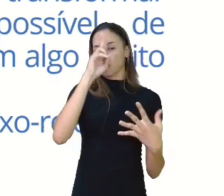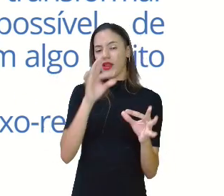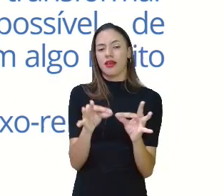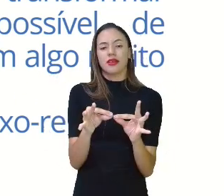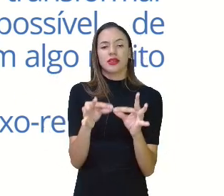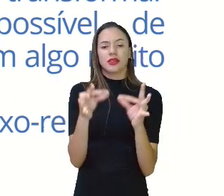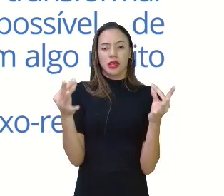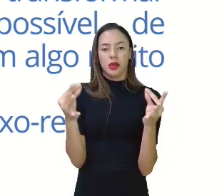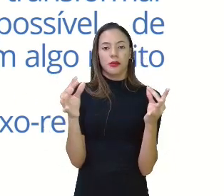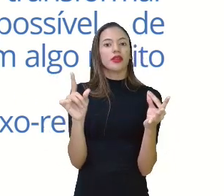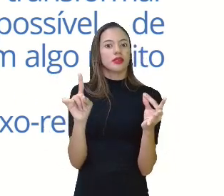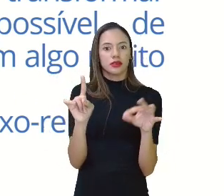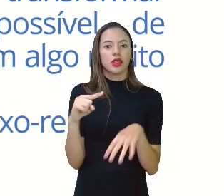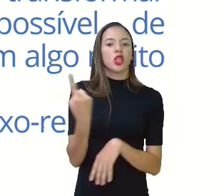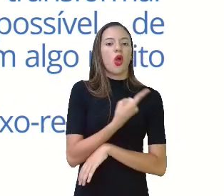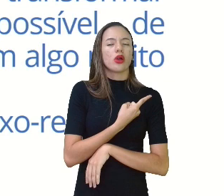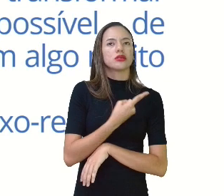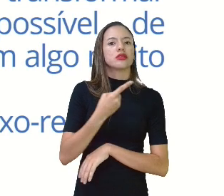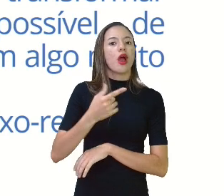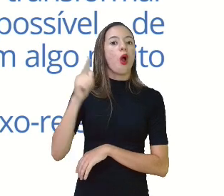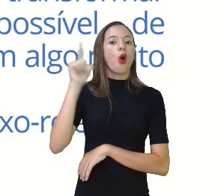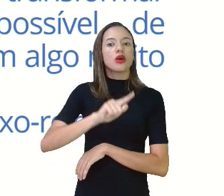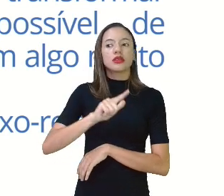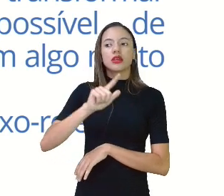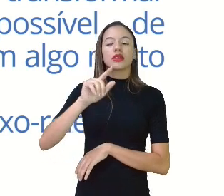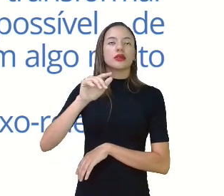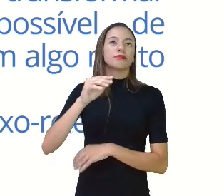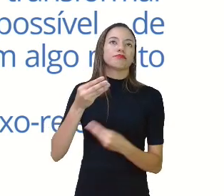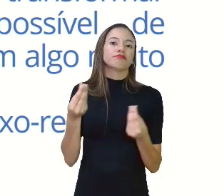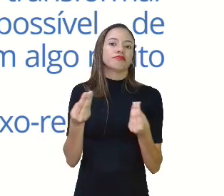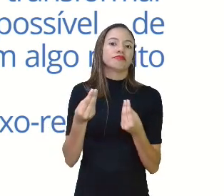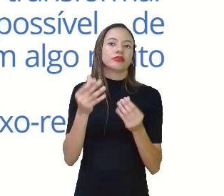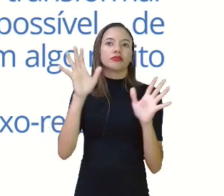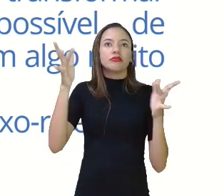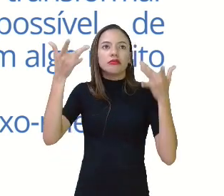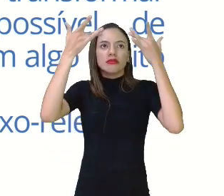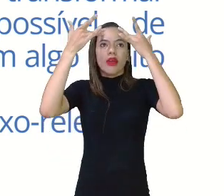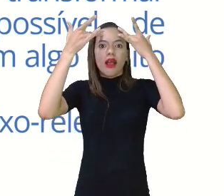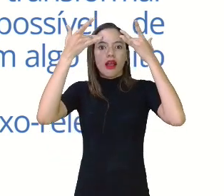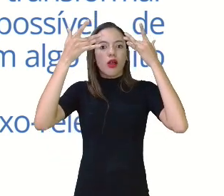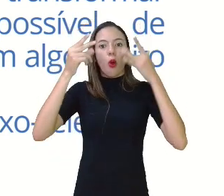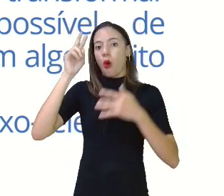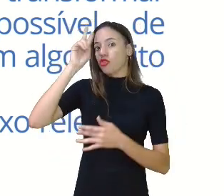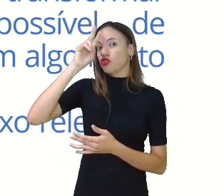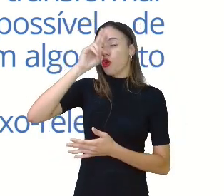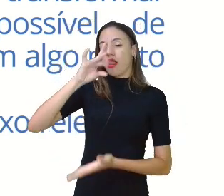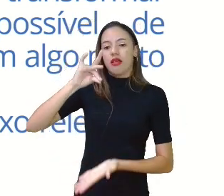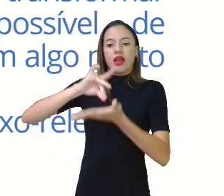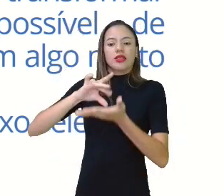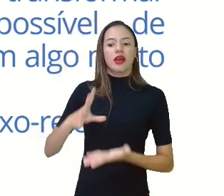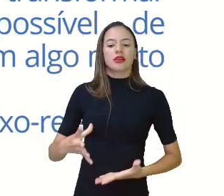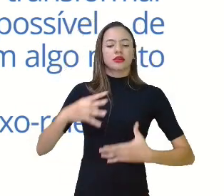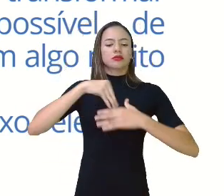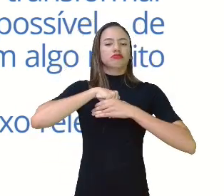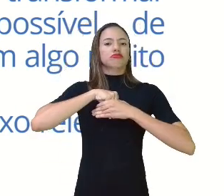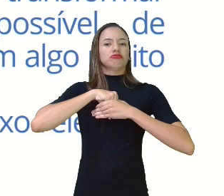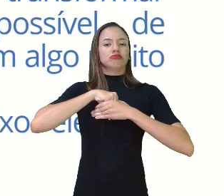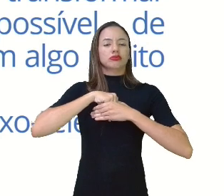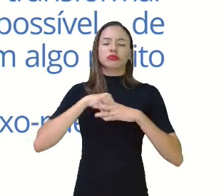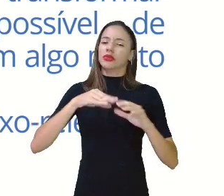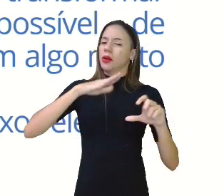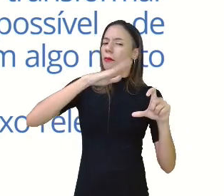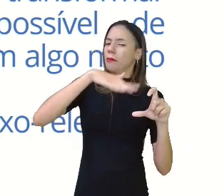vai guardar como uma verdadeira história na gente. Esse mito é